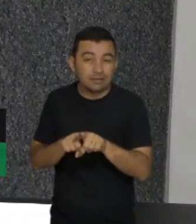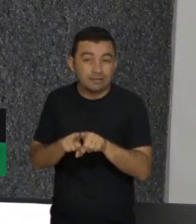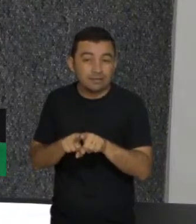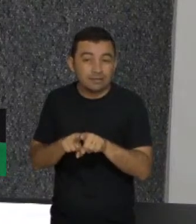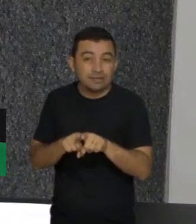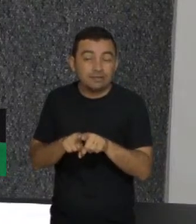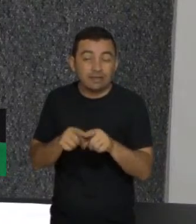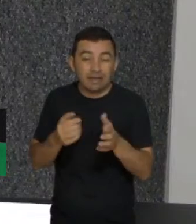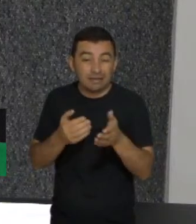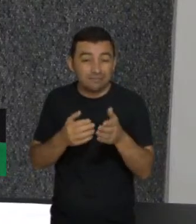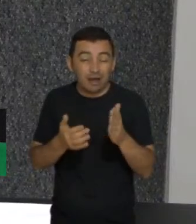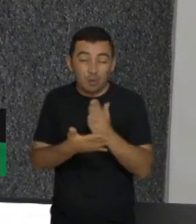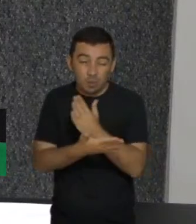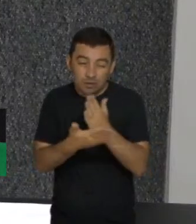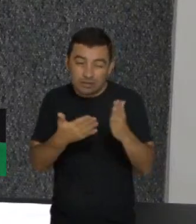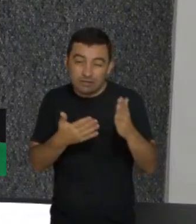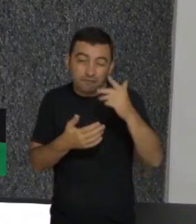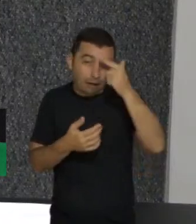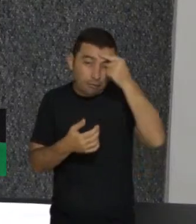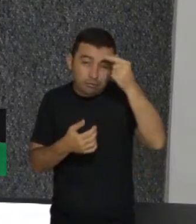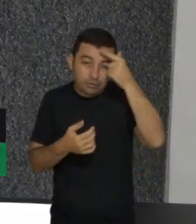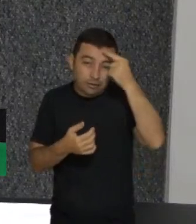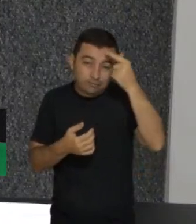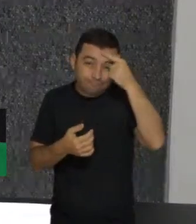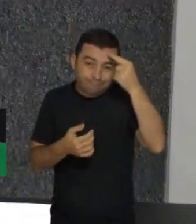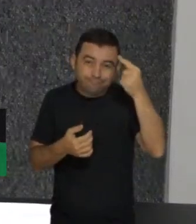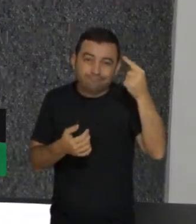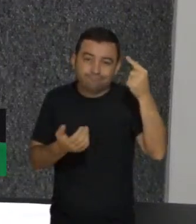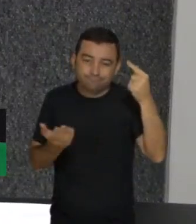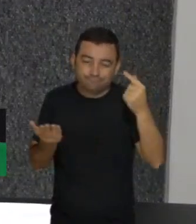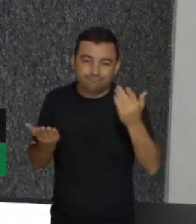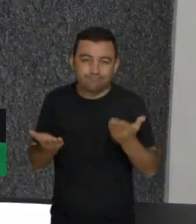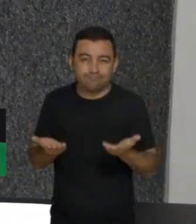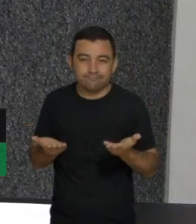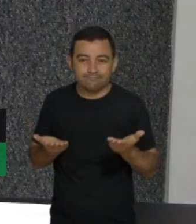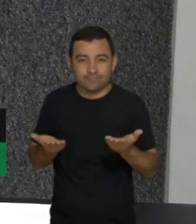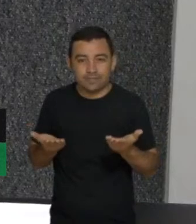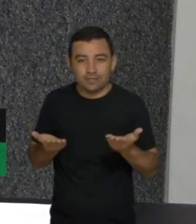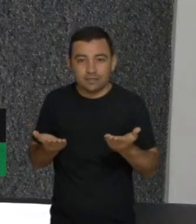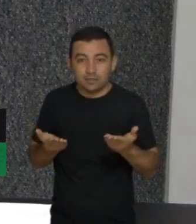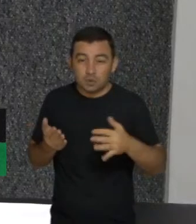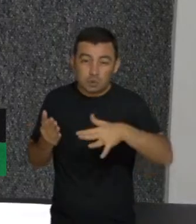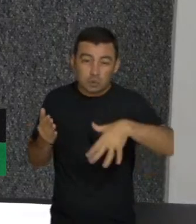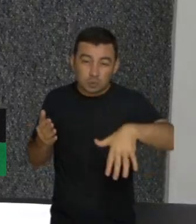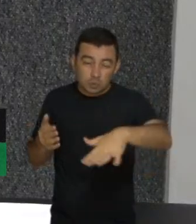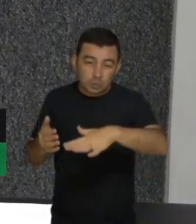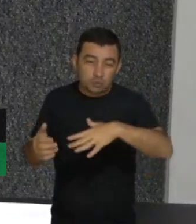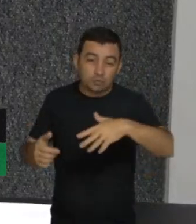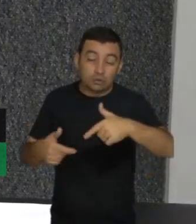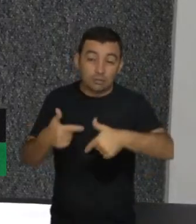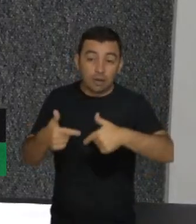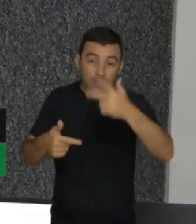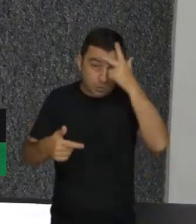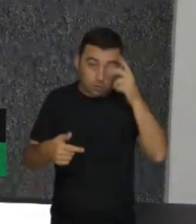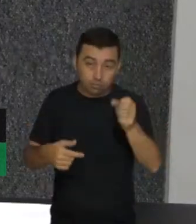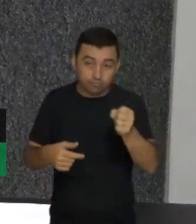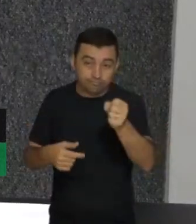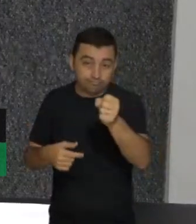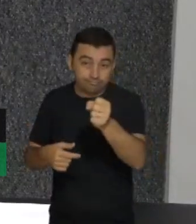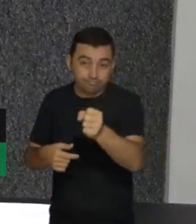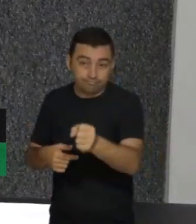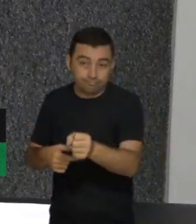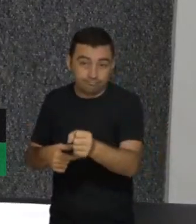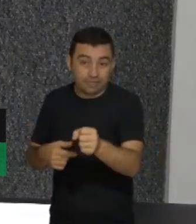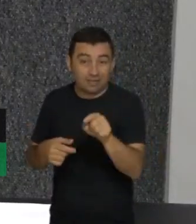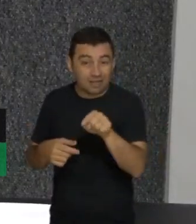dessas faculdades que muitas vezes colocam no no mercado de trabalho pessoas que merecem uma